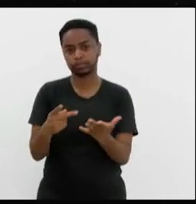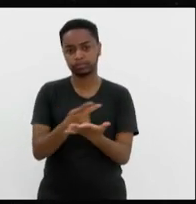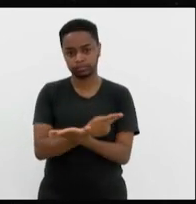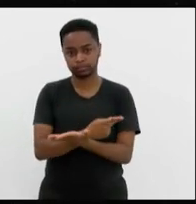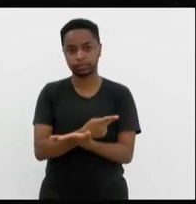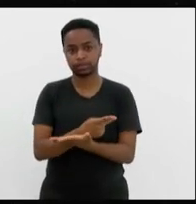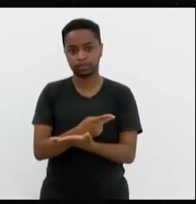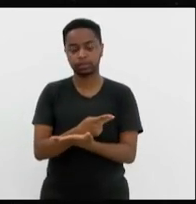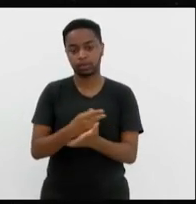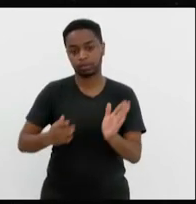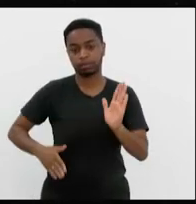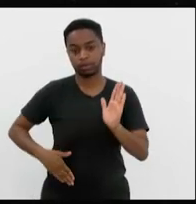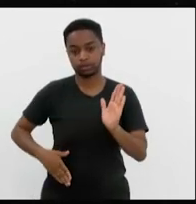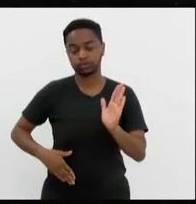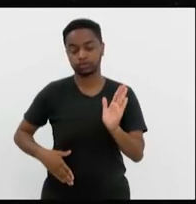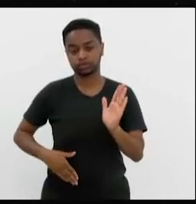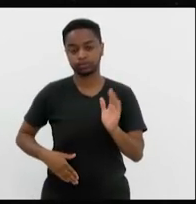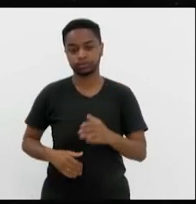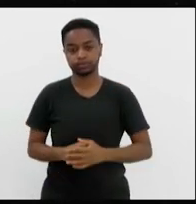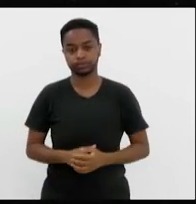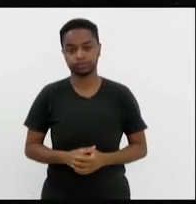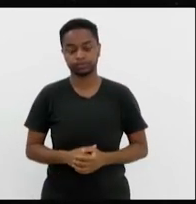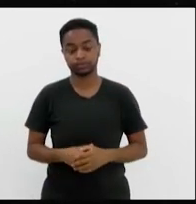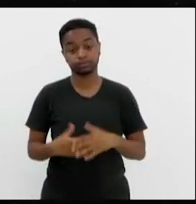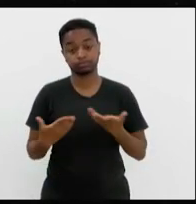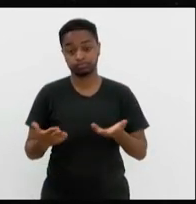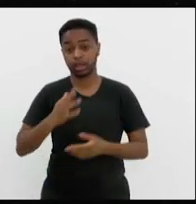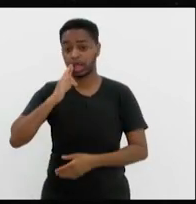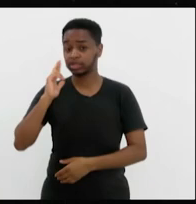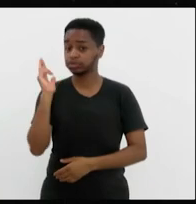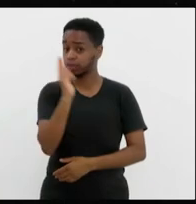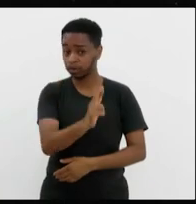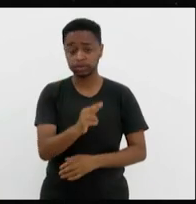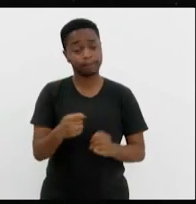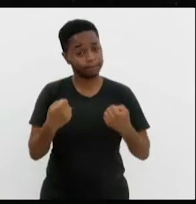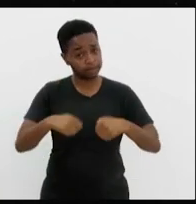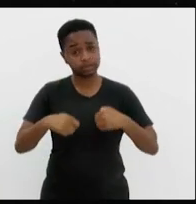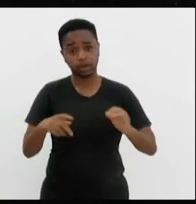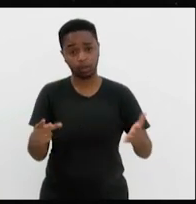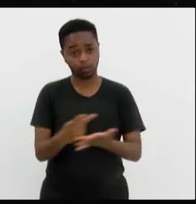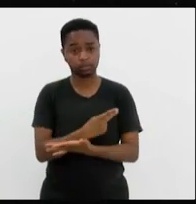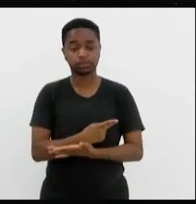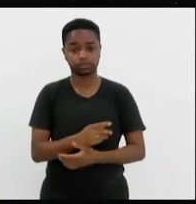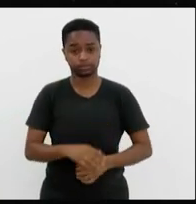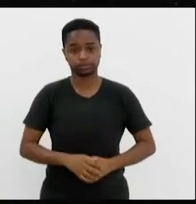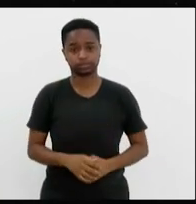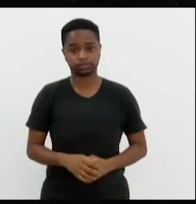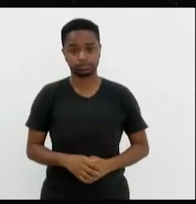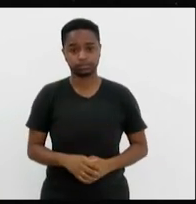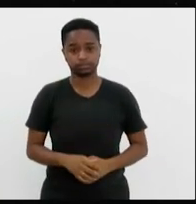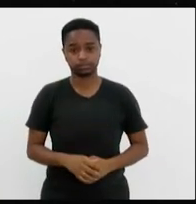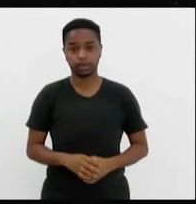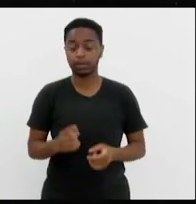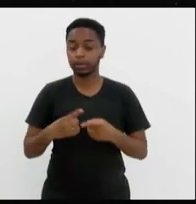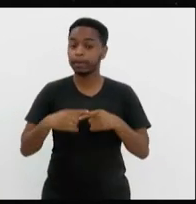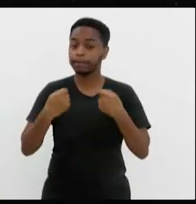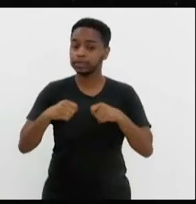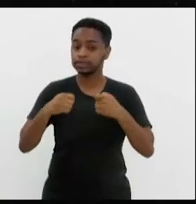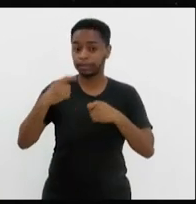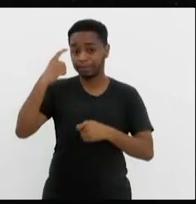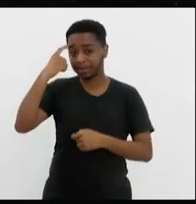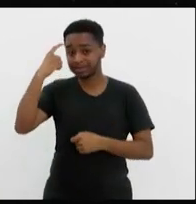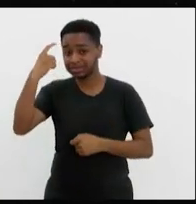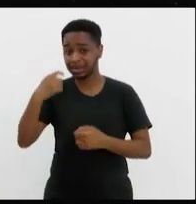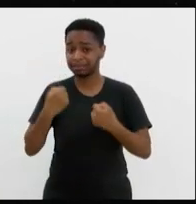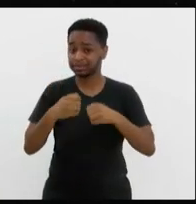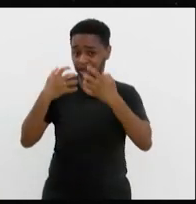por marginais. A resposta tem que ser dada. Eles têm que pensar e refletir que